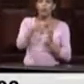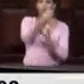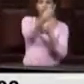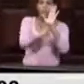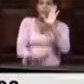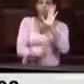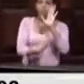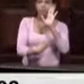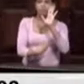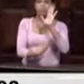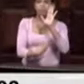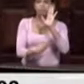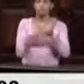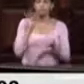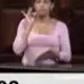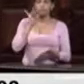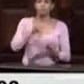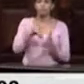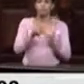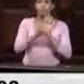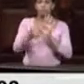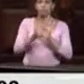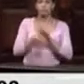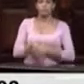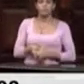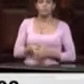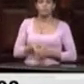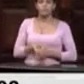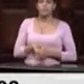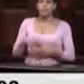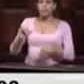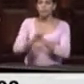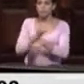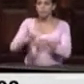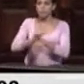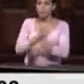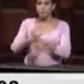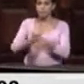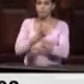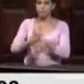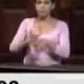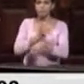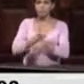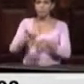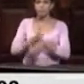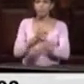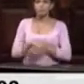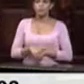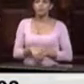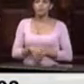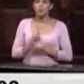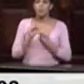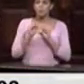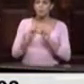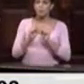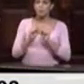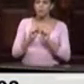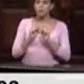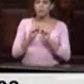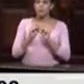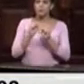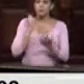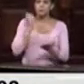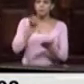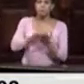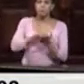lei, que os recursos oriundos do DUDA possam pagar